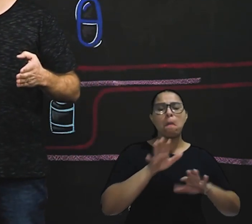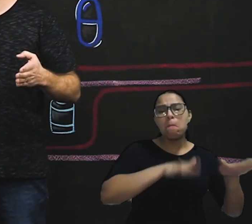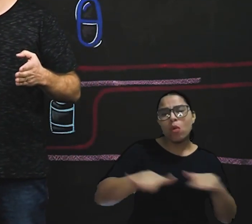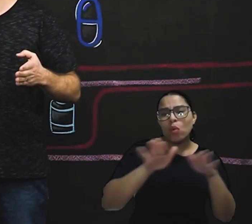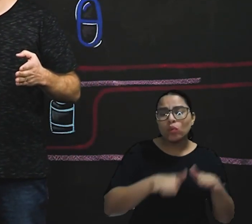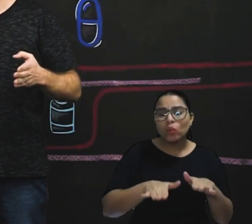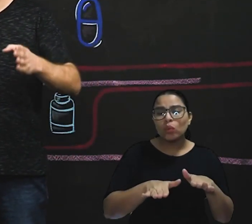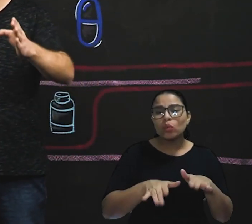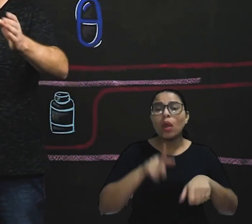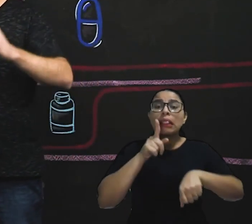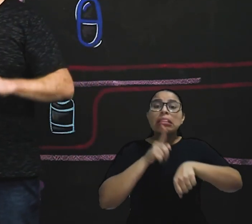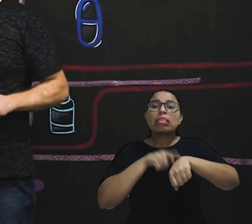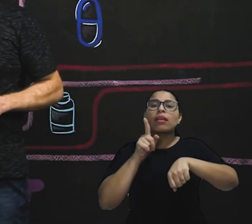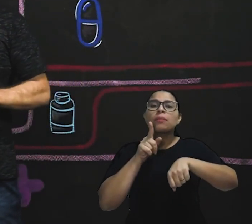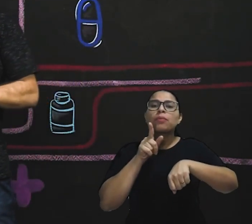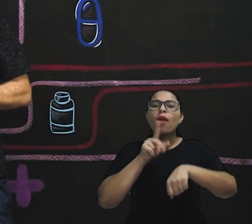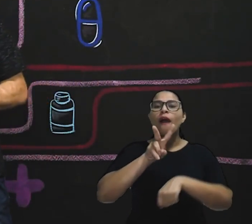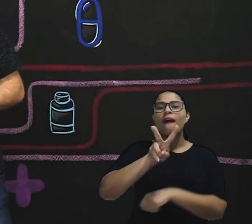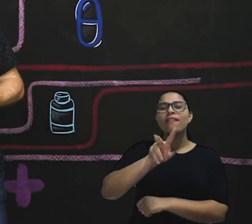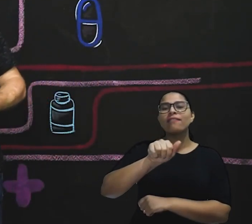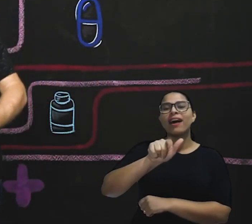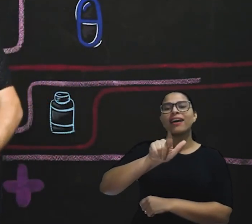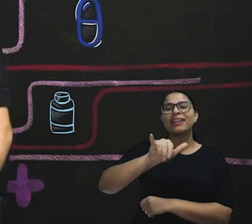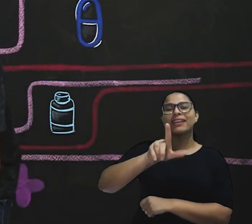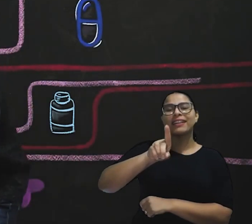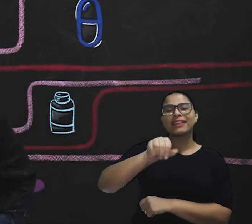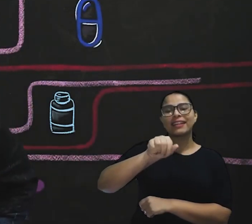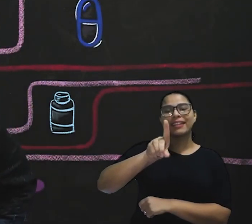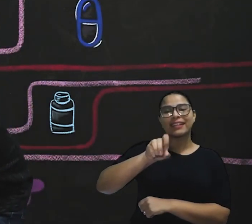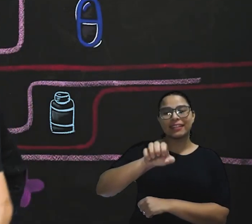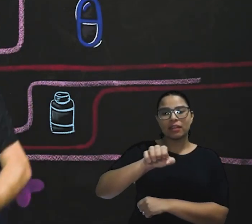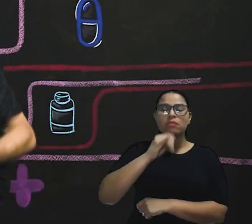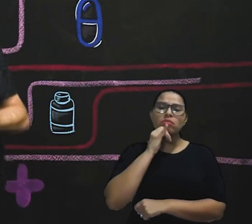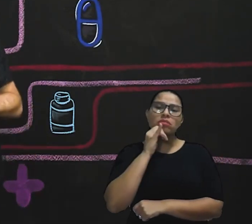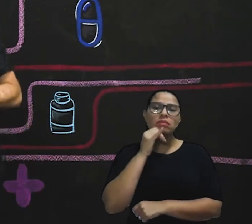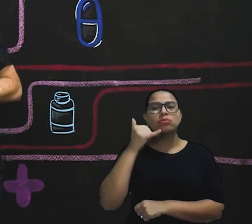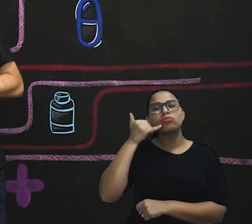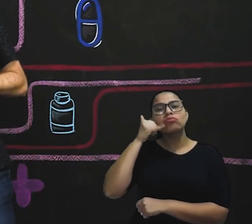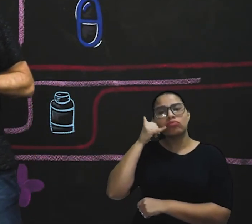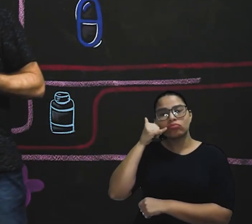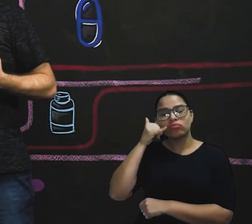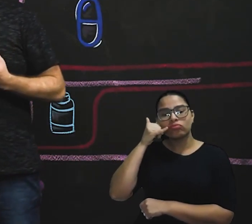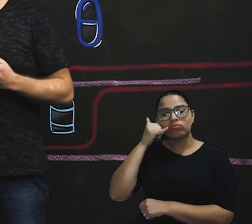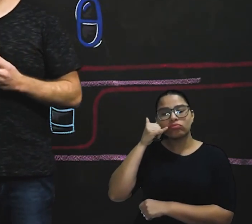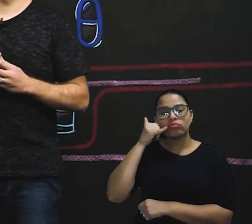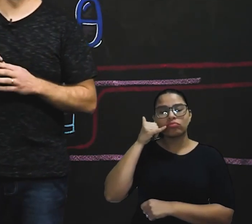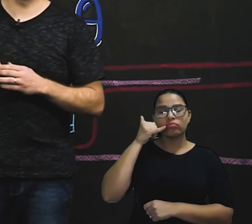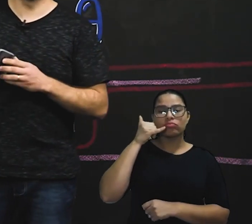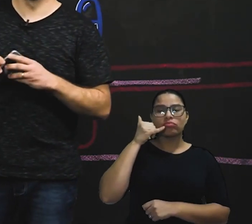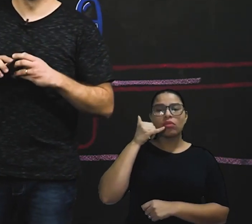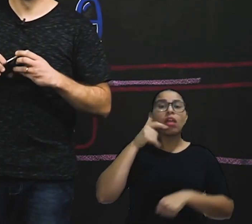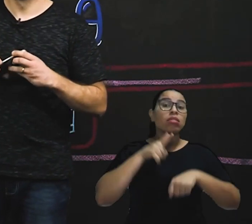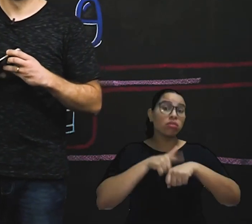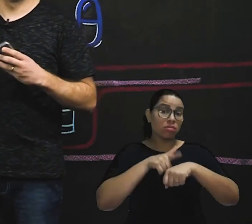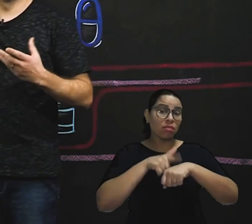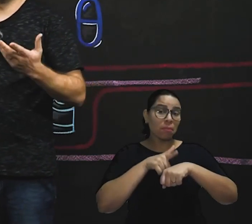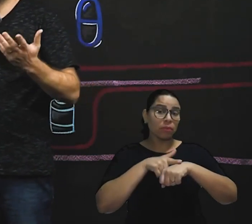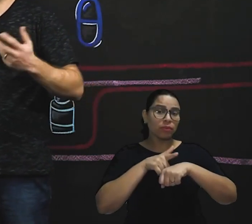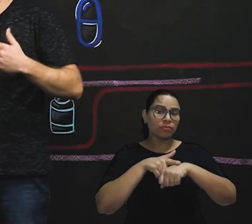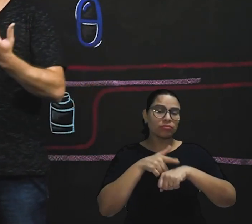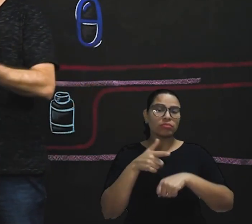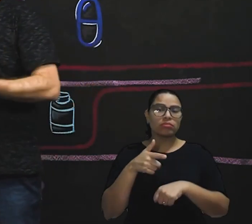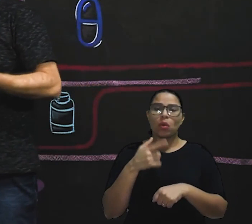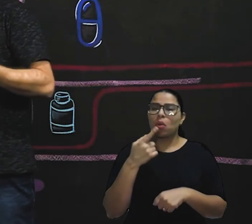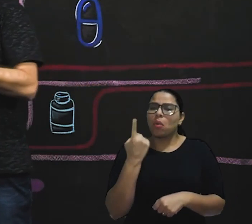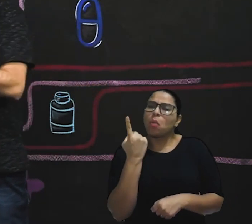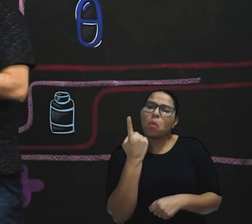validade. Você já parou para pensar quando você tem um aparelho de celular? Chega um certo tempo, que não é